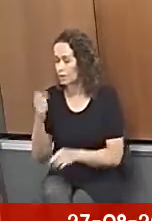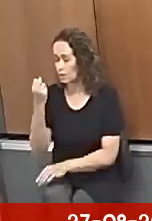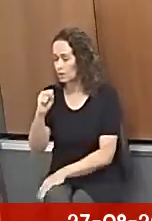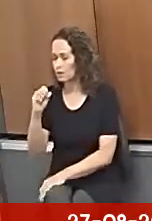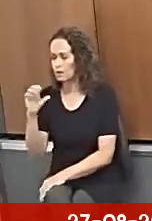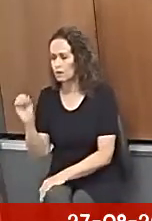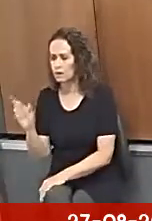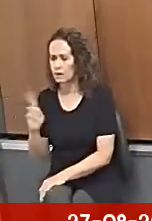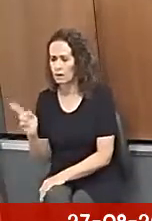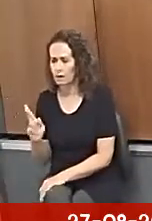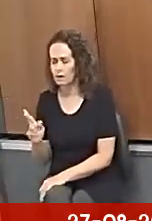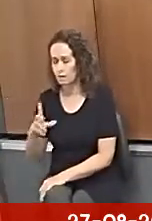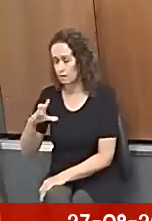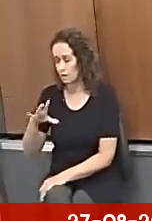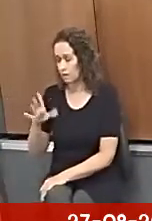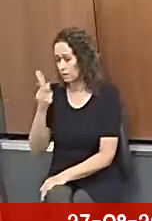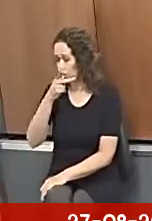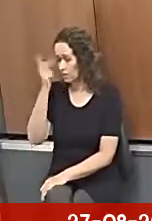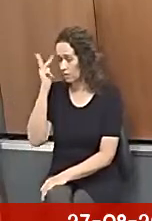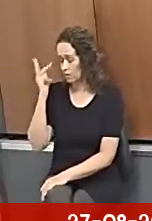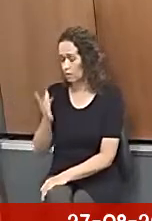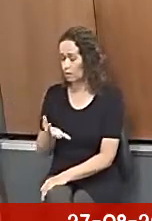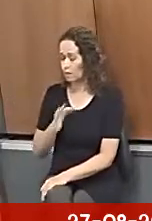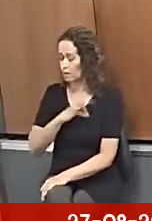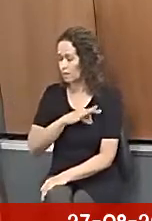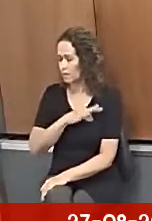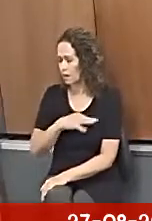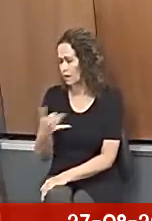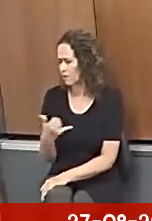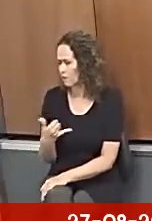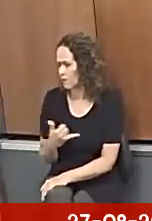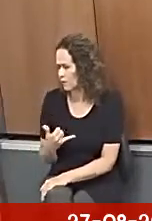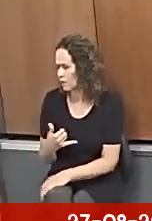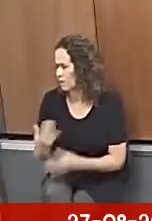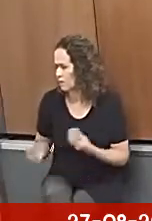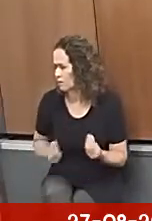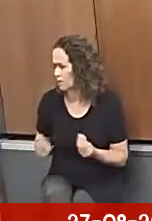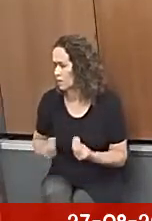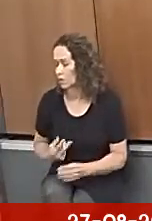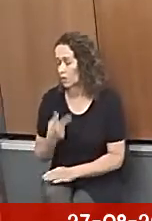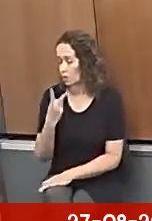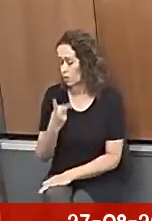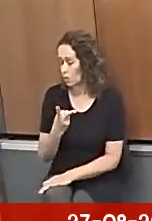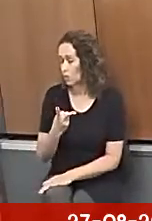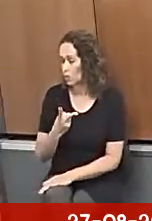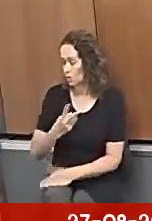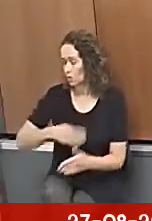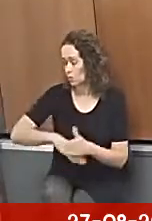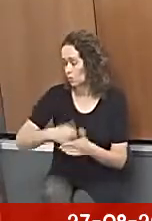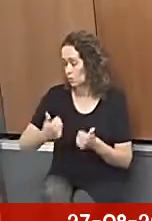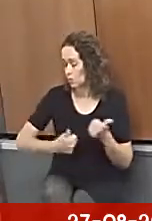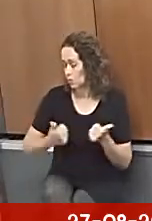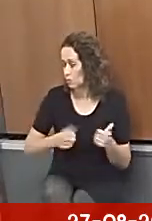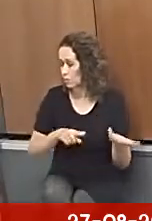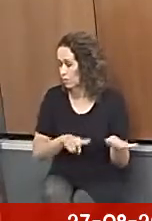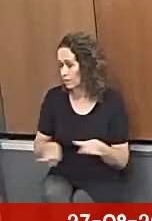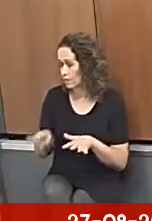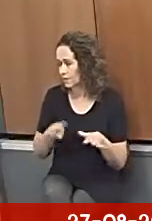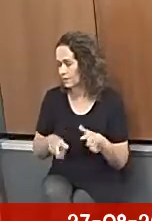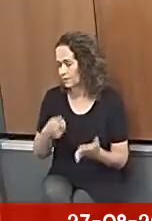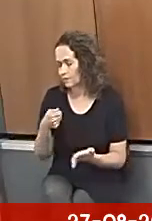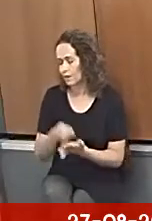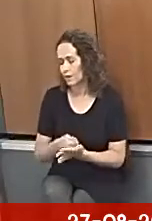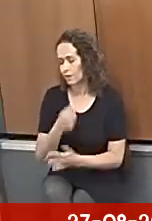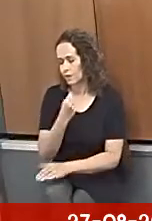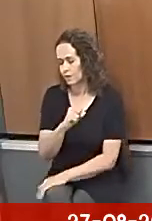exposta lari ado 80 reais são dois jogos por semana isso é um absurdo a ser paga ainda os 80